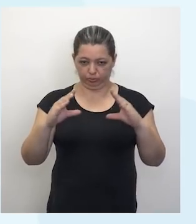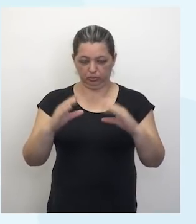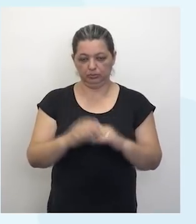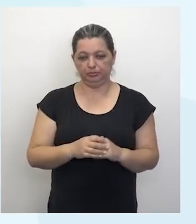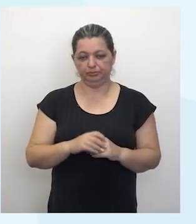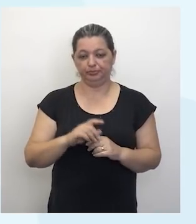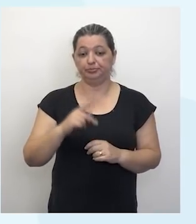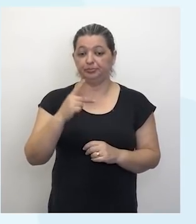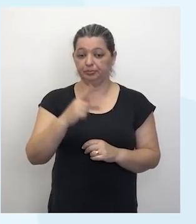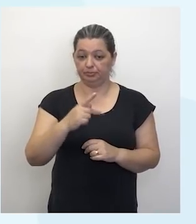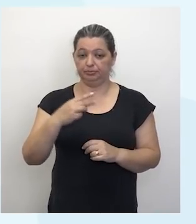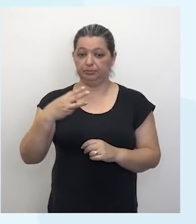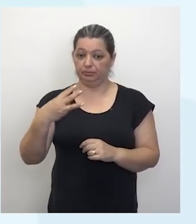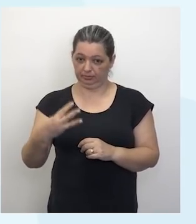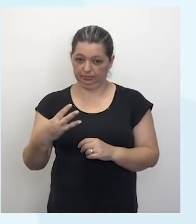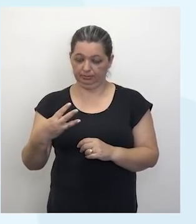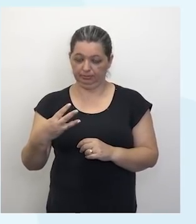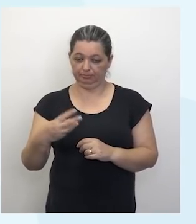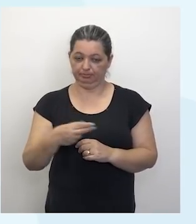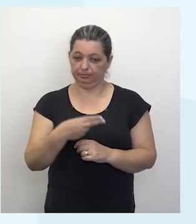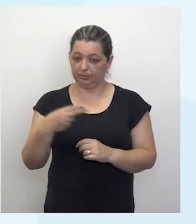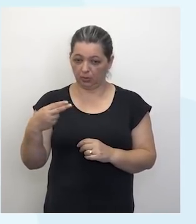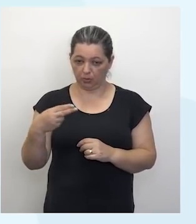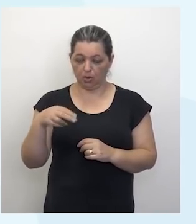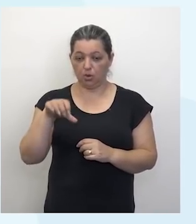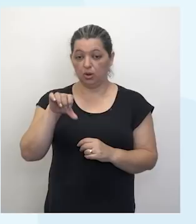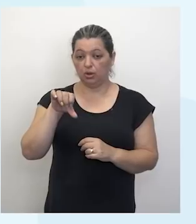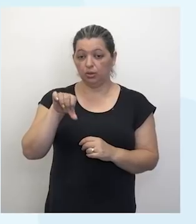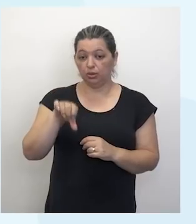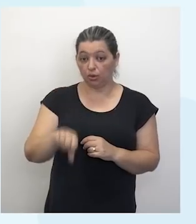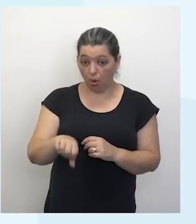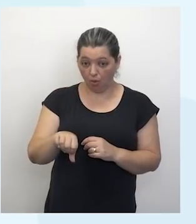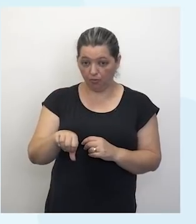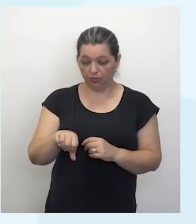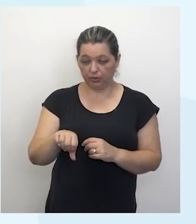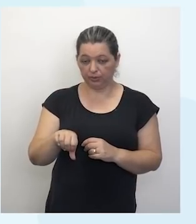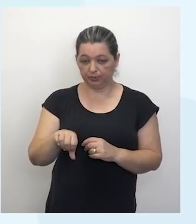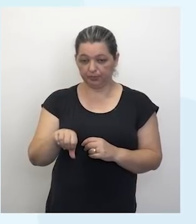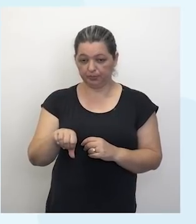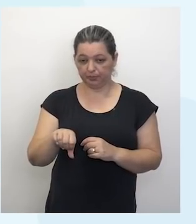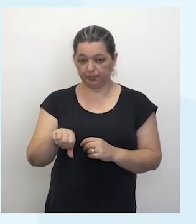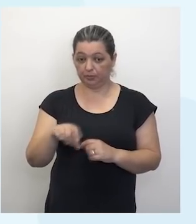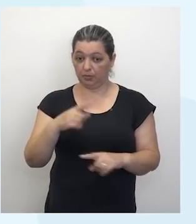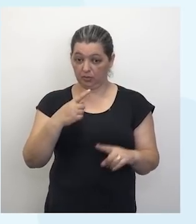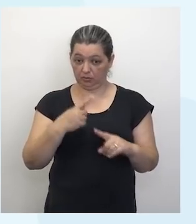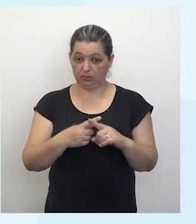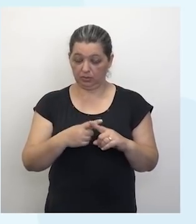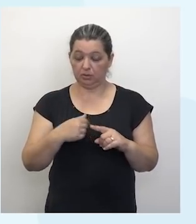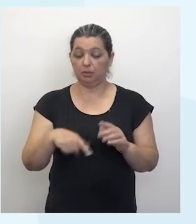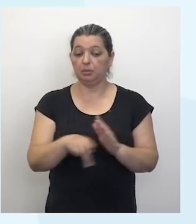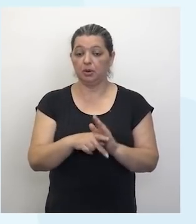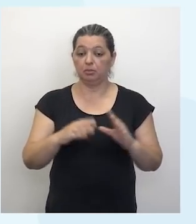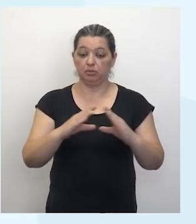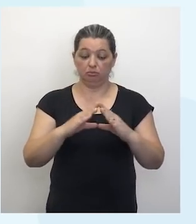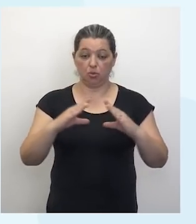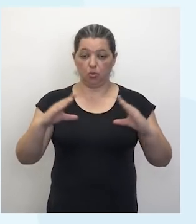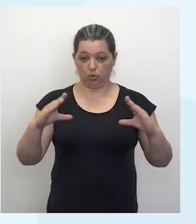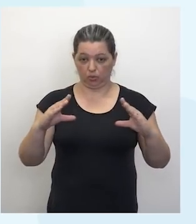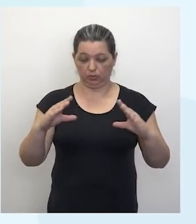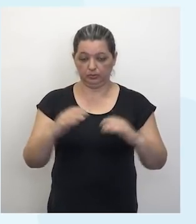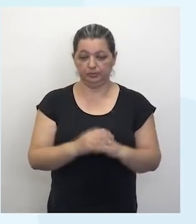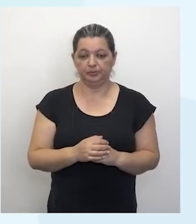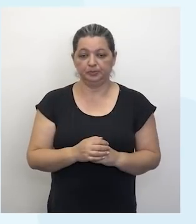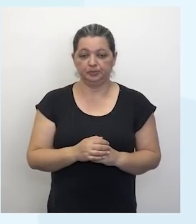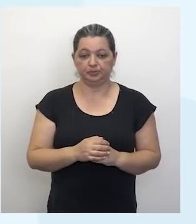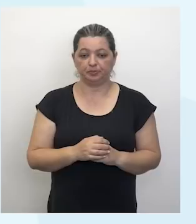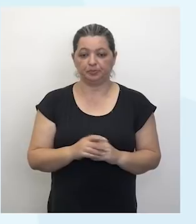o perímetro ou o lado, a nossa área foi aumentada em 9 vezes. Eu tô falando do aumento, tá? Quando você fez